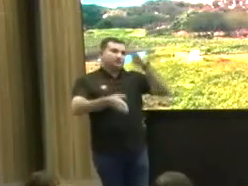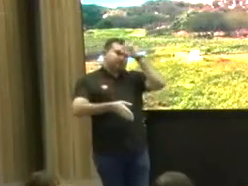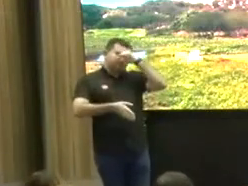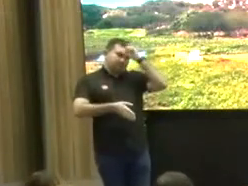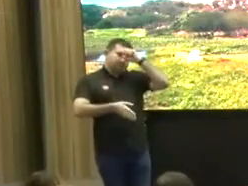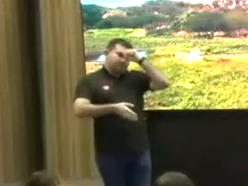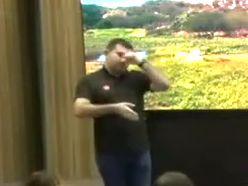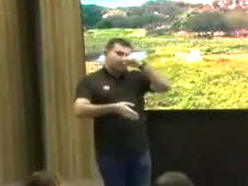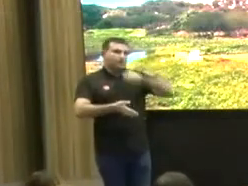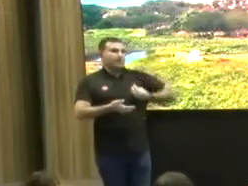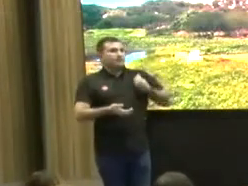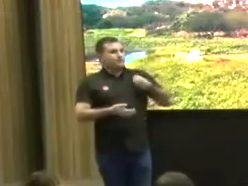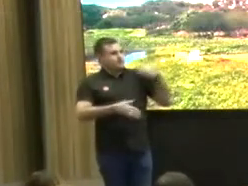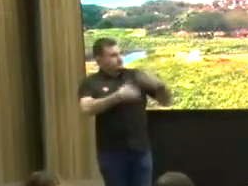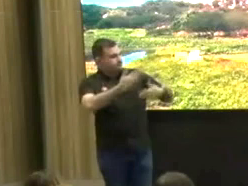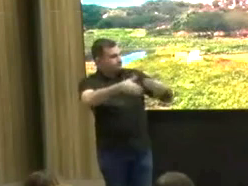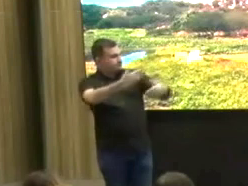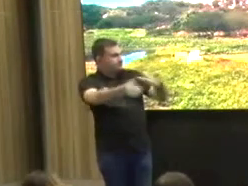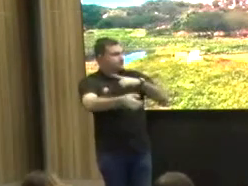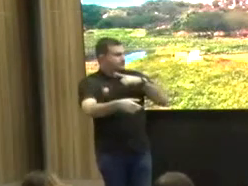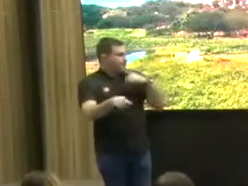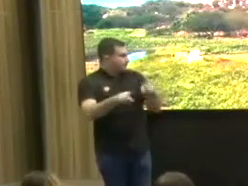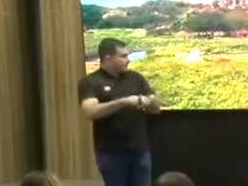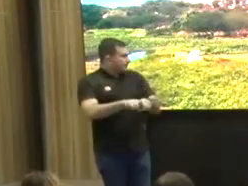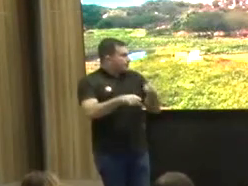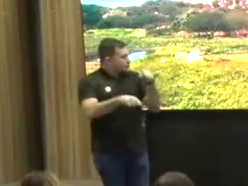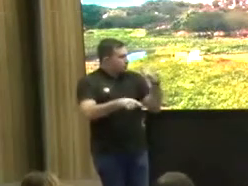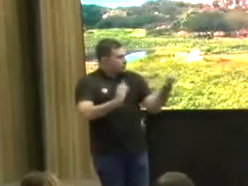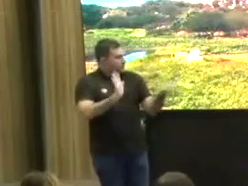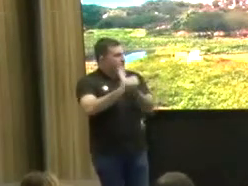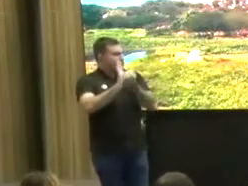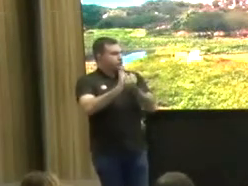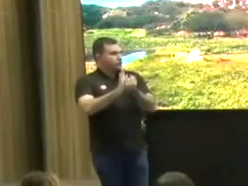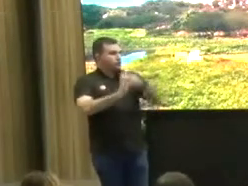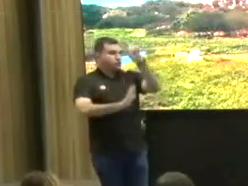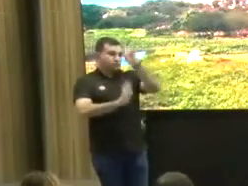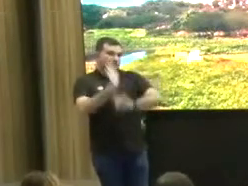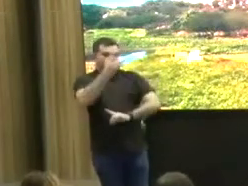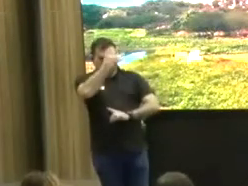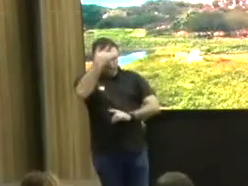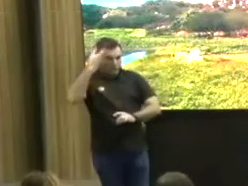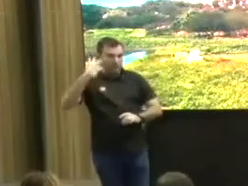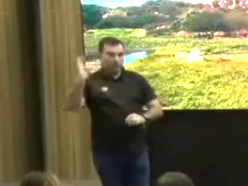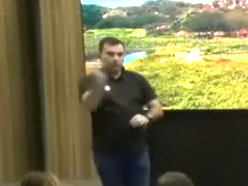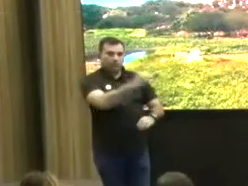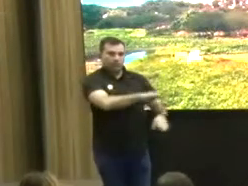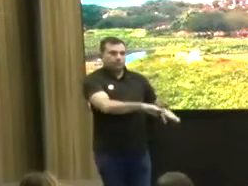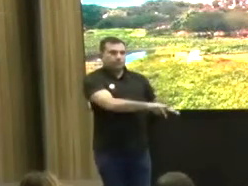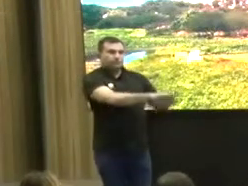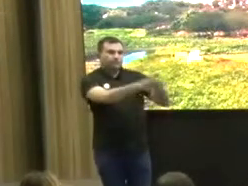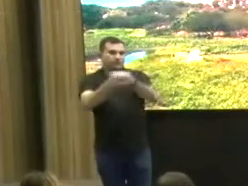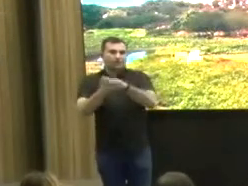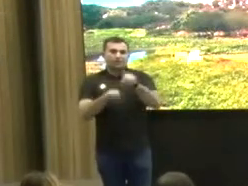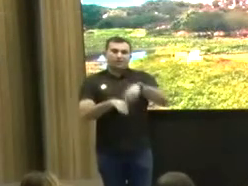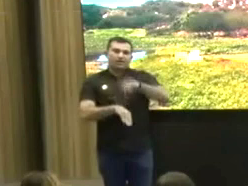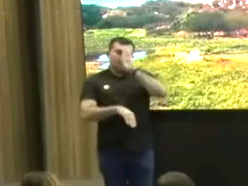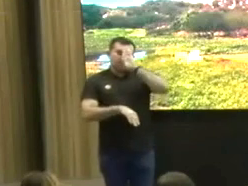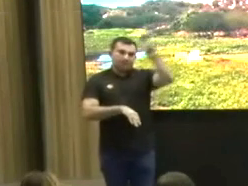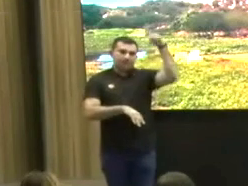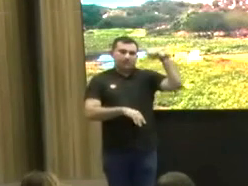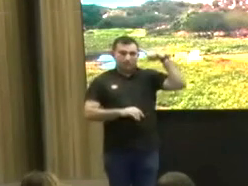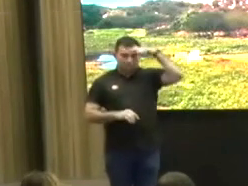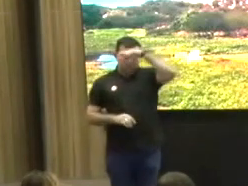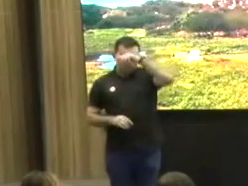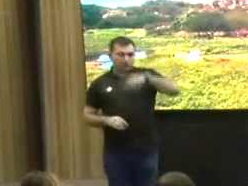ao longo de toda a vida. Agora, garantir esse direito para todos com equidade é um dos nossos desafios, que a gente vai